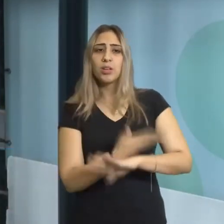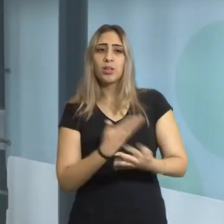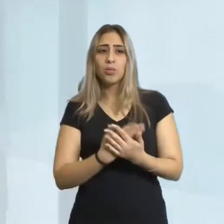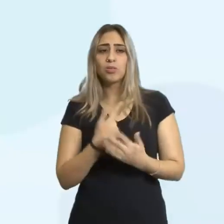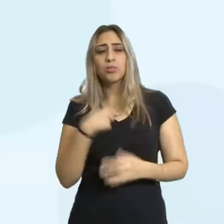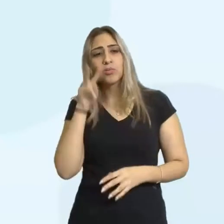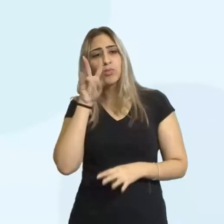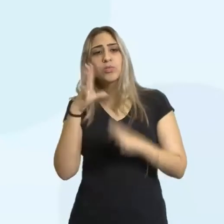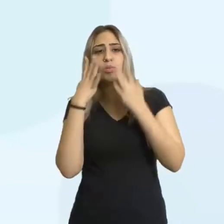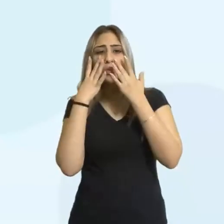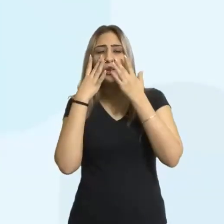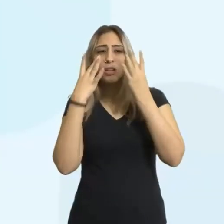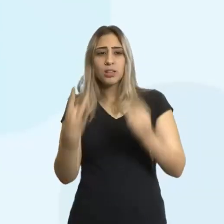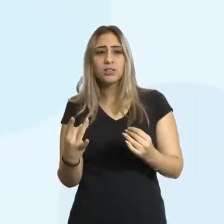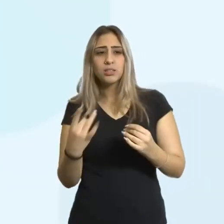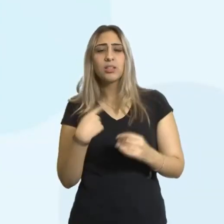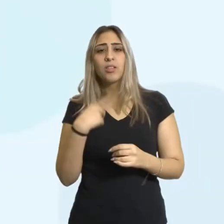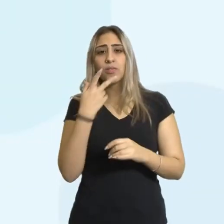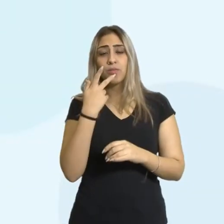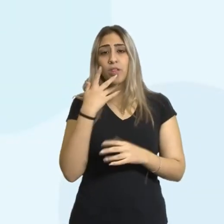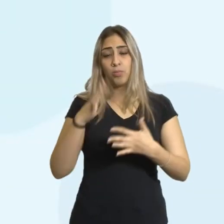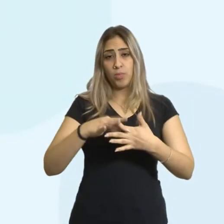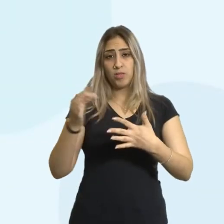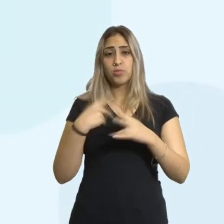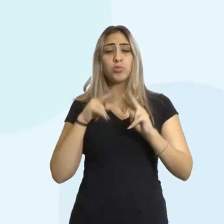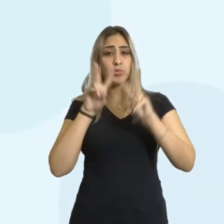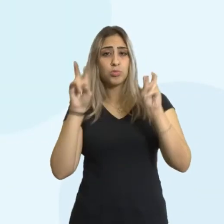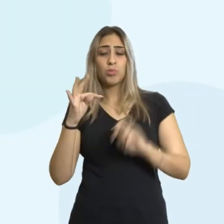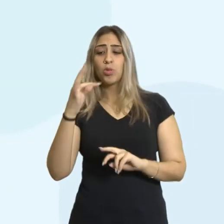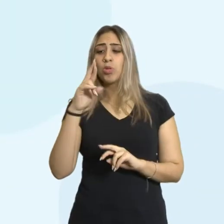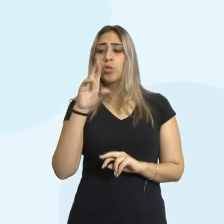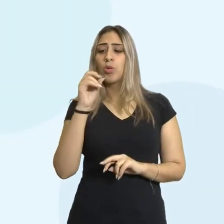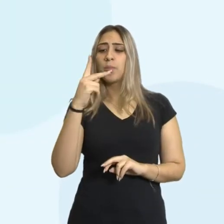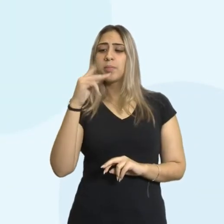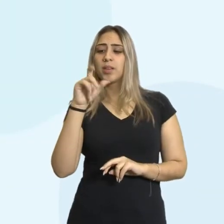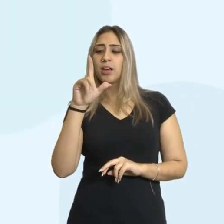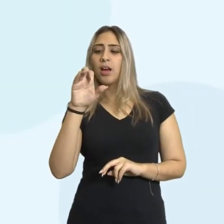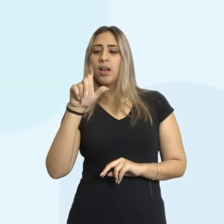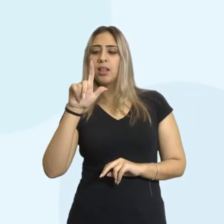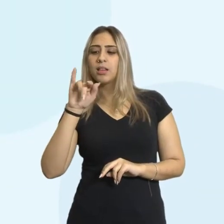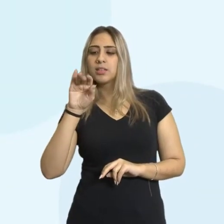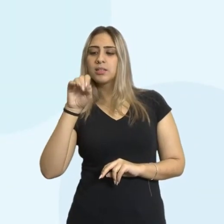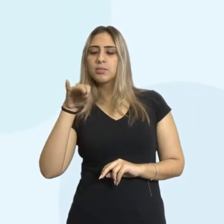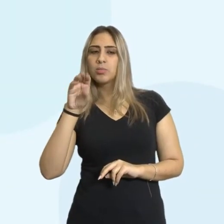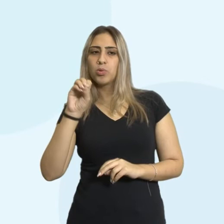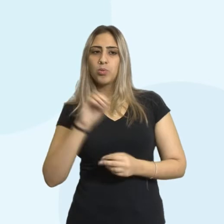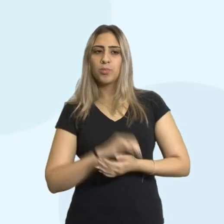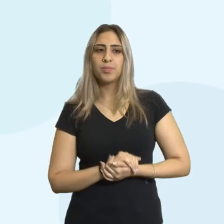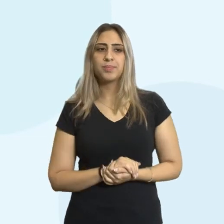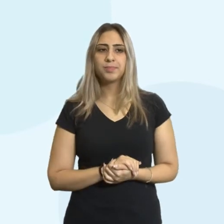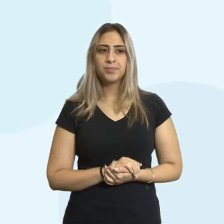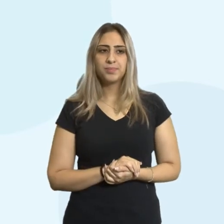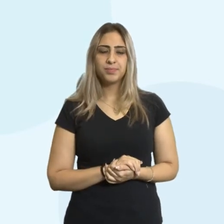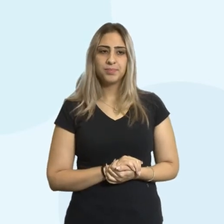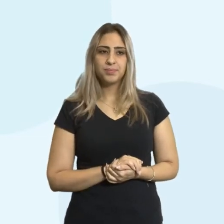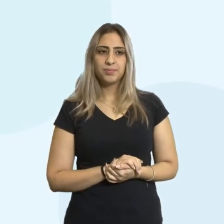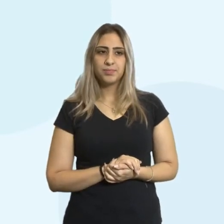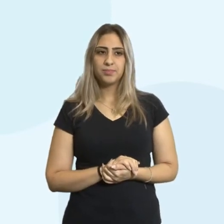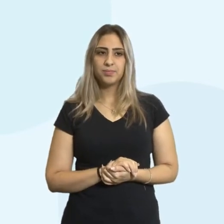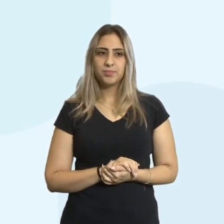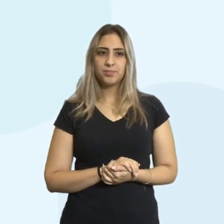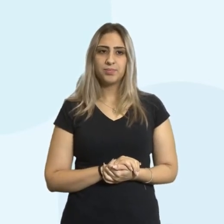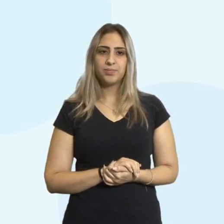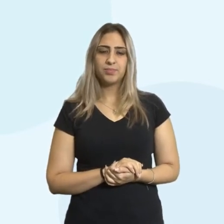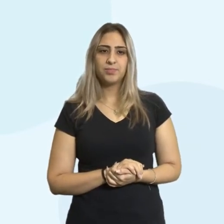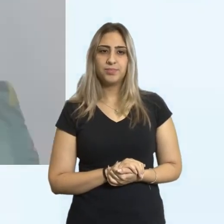então vejam com atenção atrás uma eletiva sobre tropicalismo misturando arte e ciências humanas o